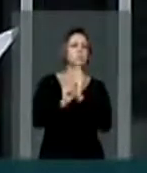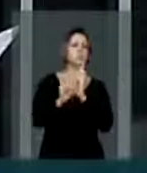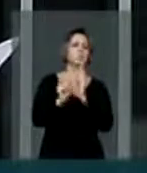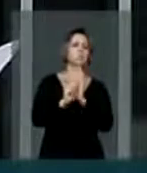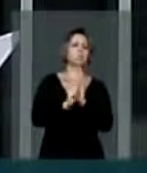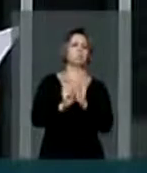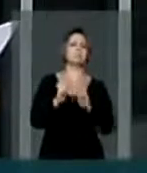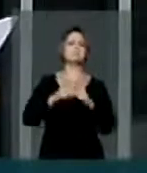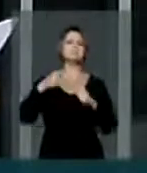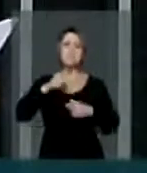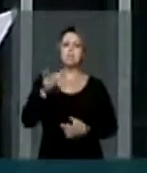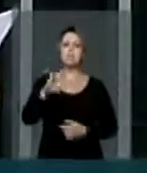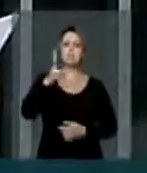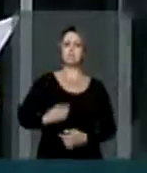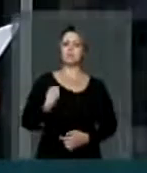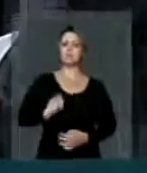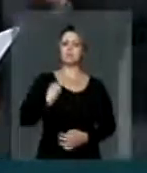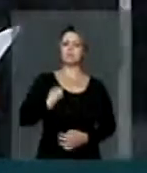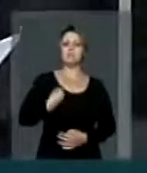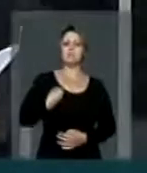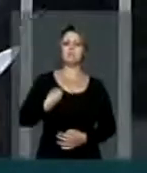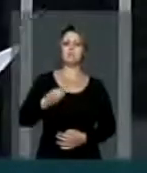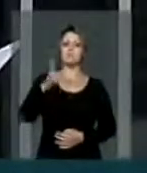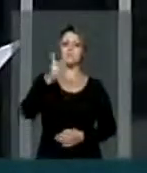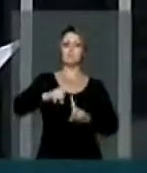motivos vingaram e hoje estão dando exemplo de